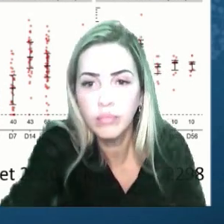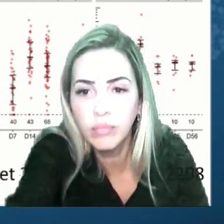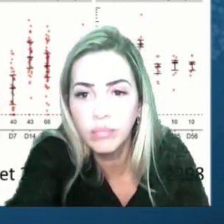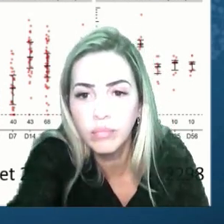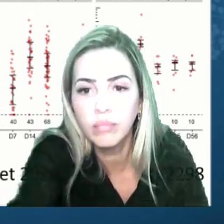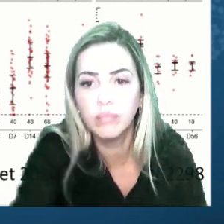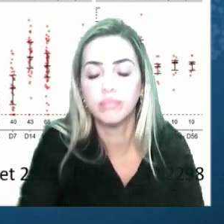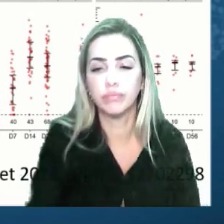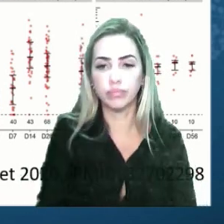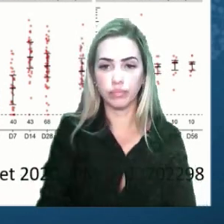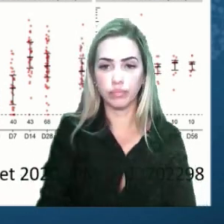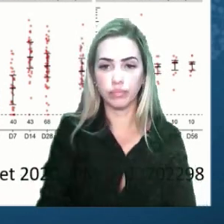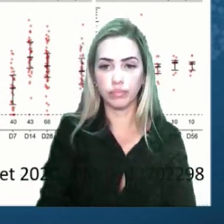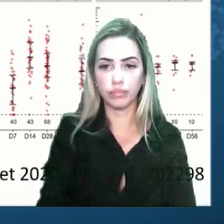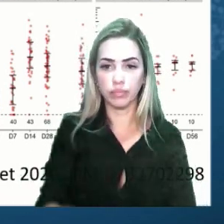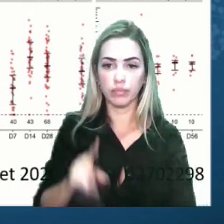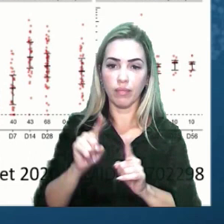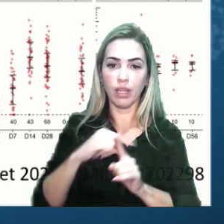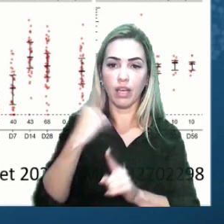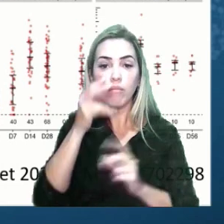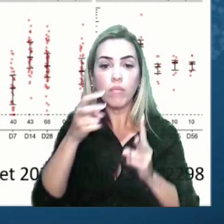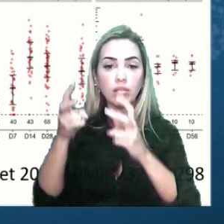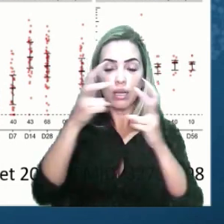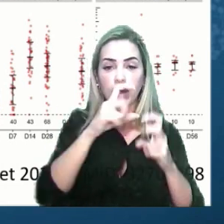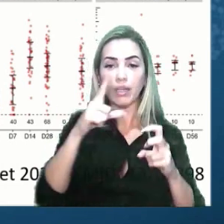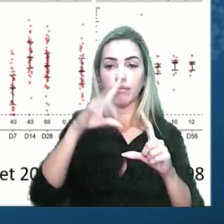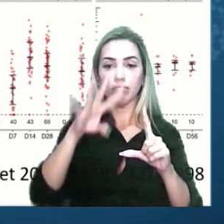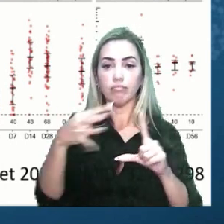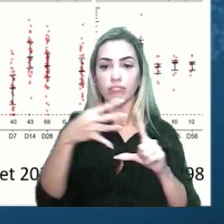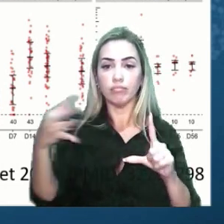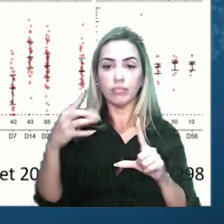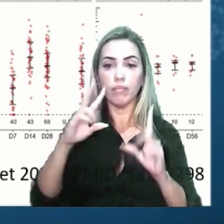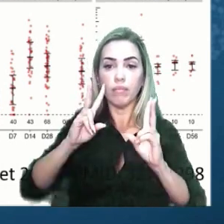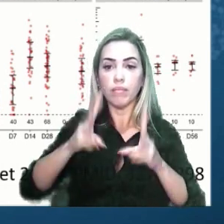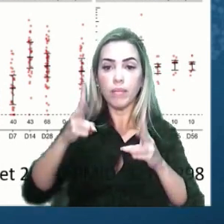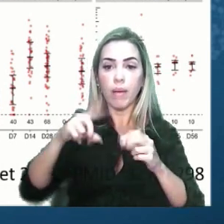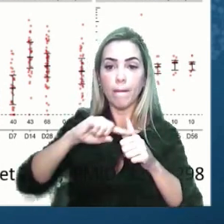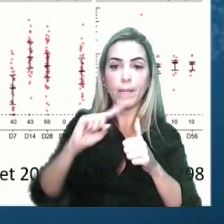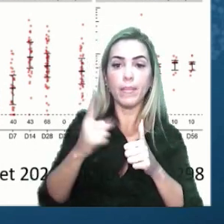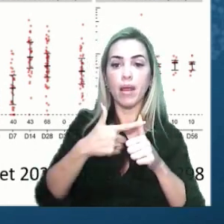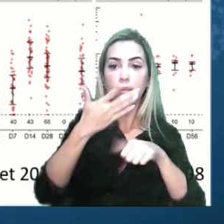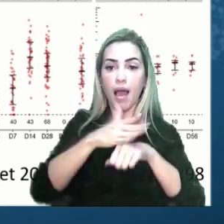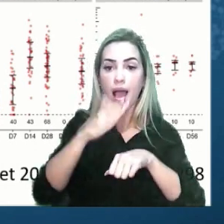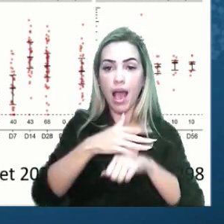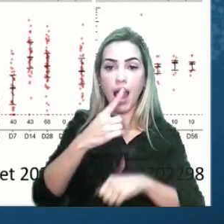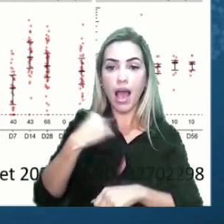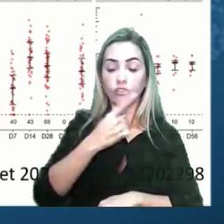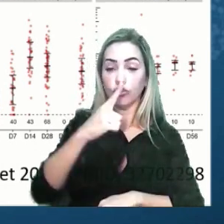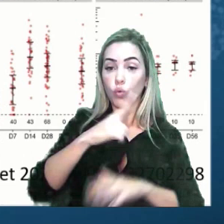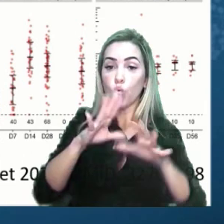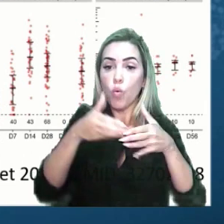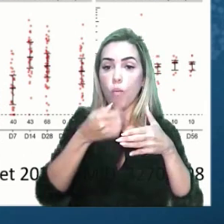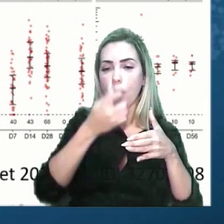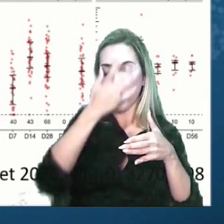neutralizantes, a gente pode ver aqui nessas caixas à esquerda, e mesmo no primeiro ensaio, a gente tinha um grupo